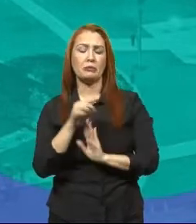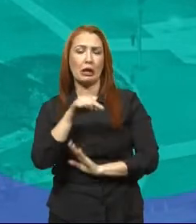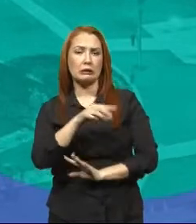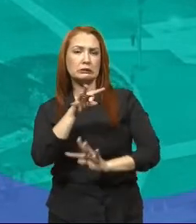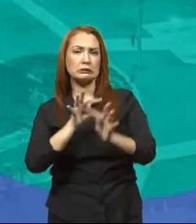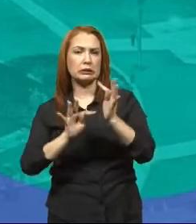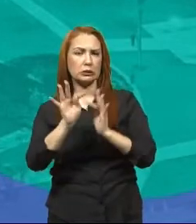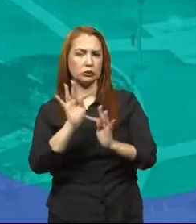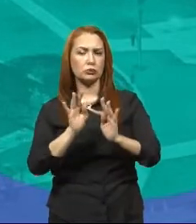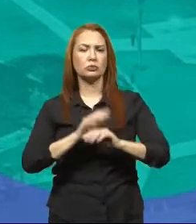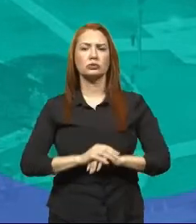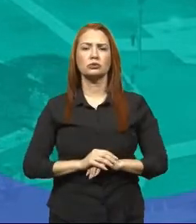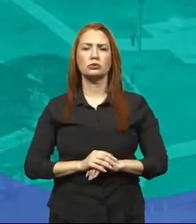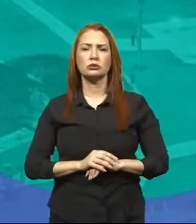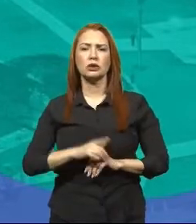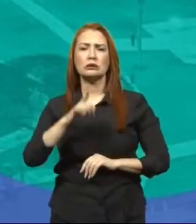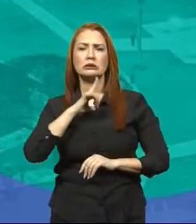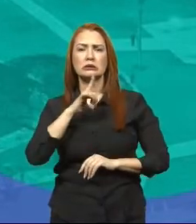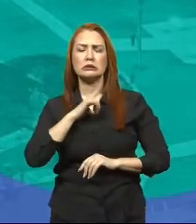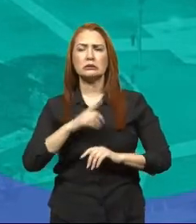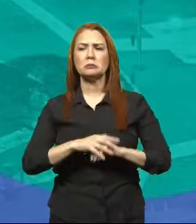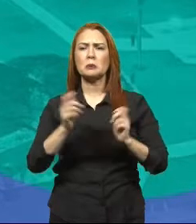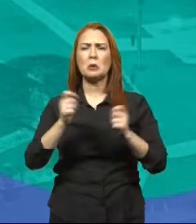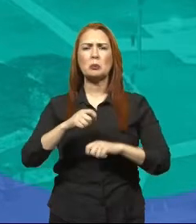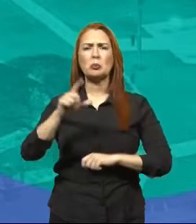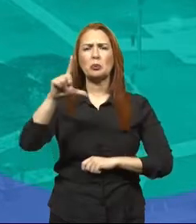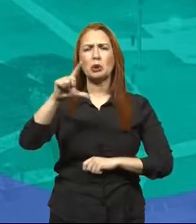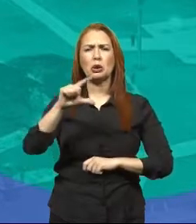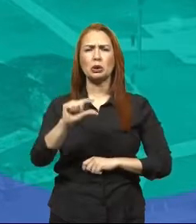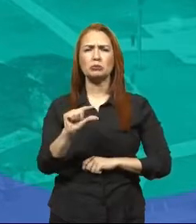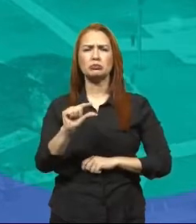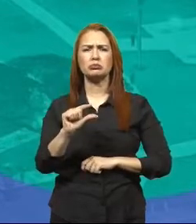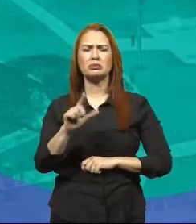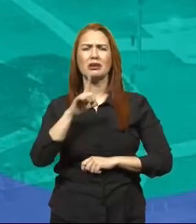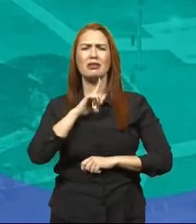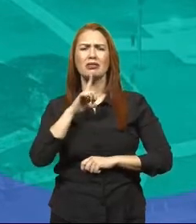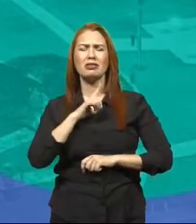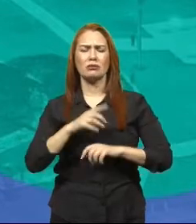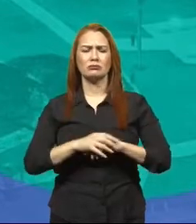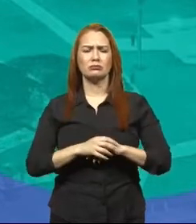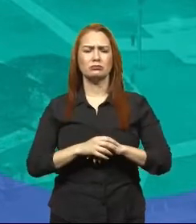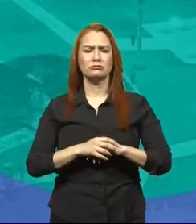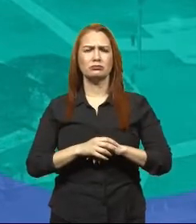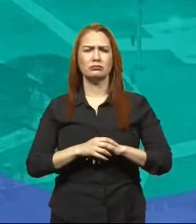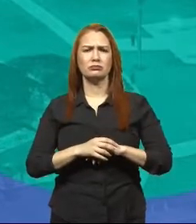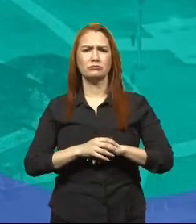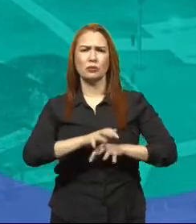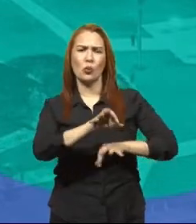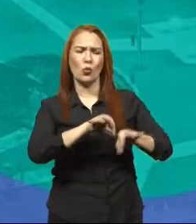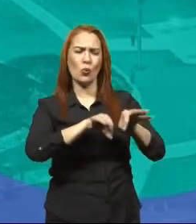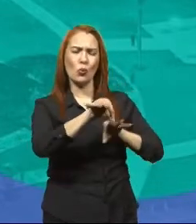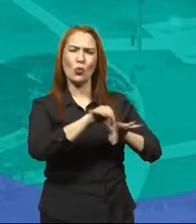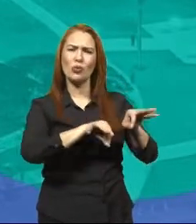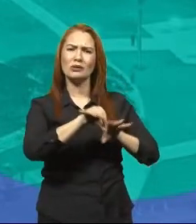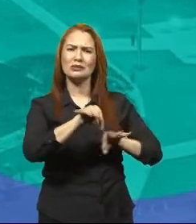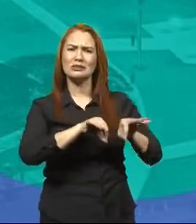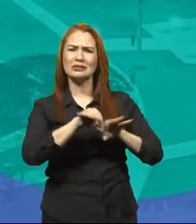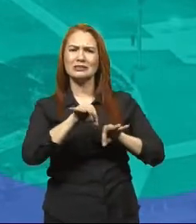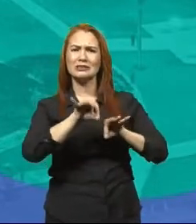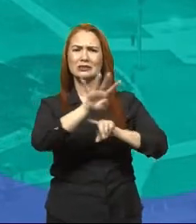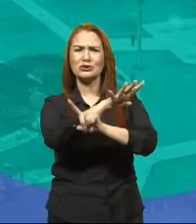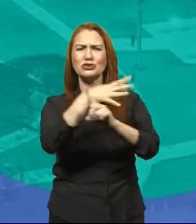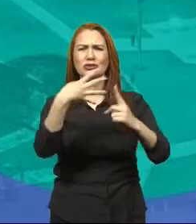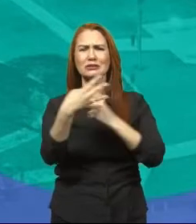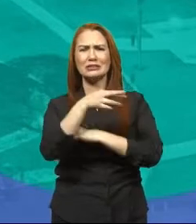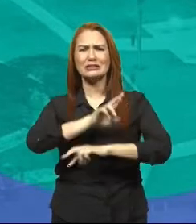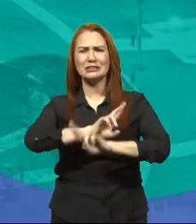ela traz latência baixa, ela tem uma configuração de rede extremamente diferente,